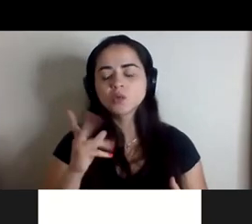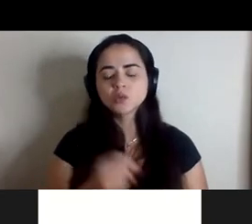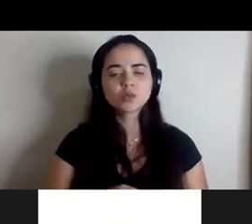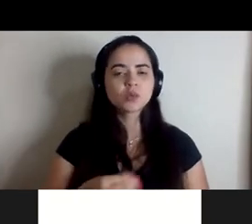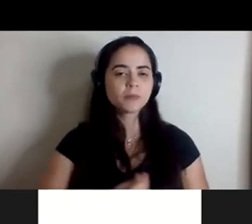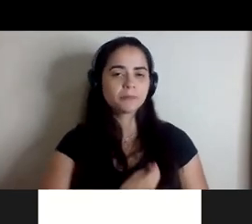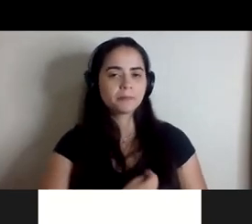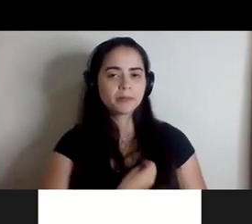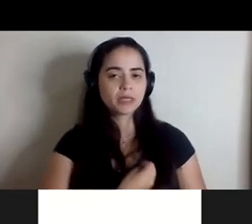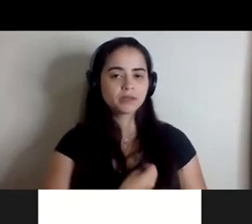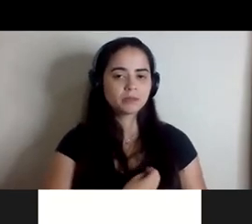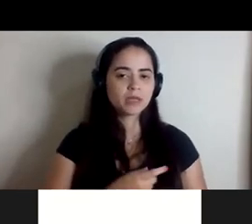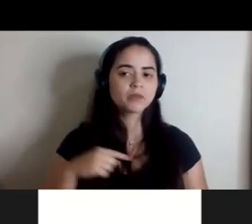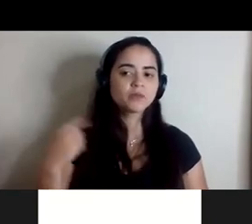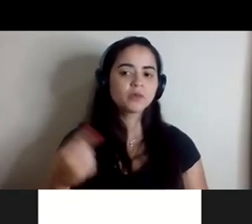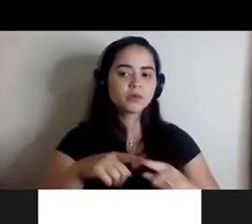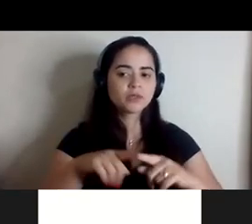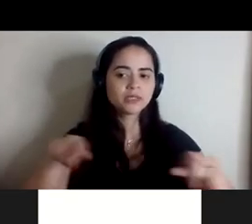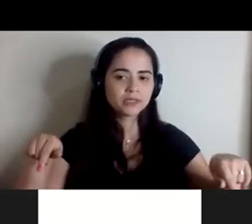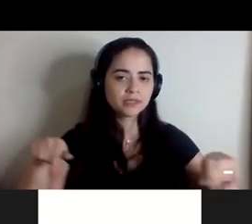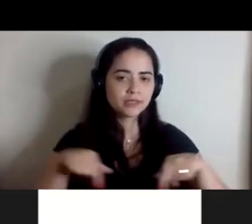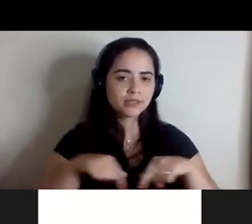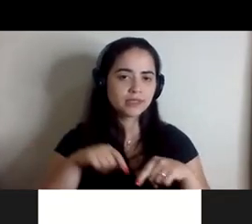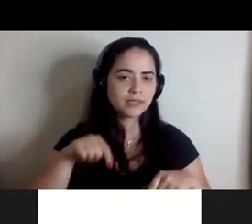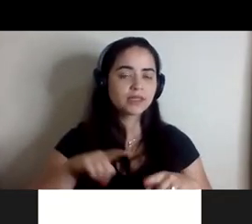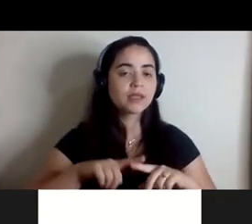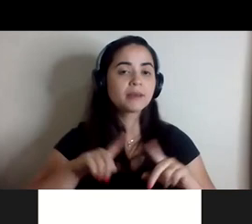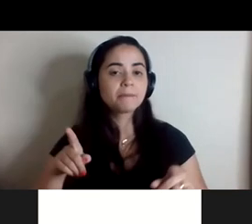a todos que participaram, né, porque a gente está na sala aqui, mas